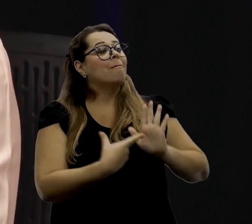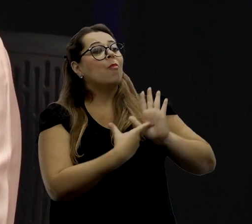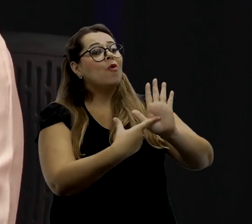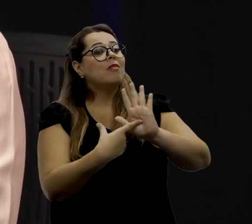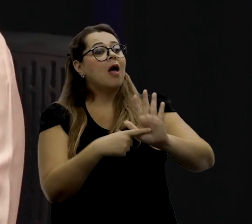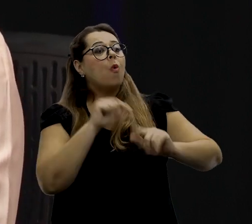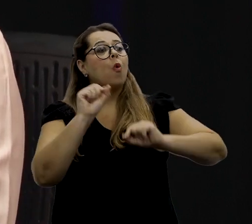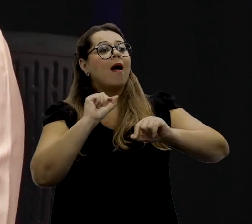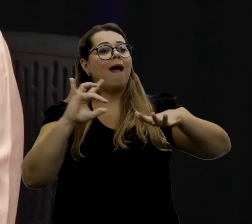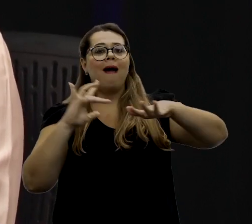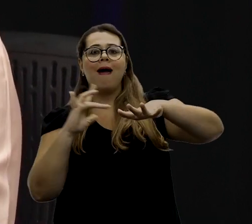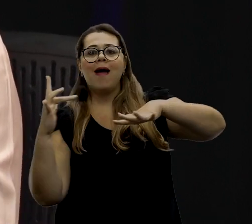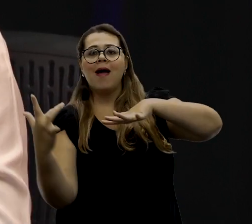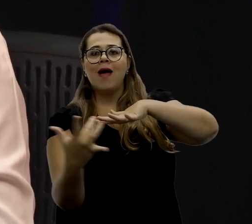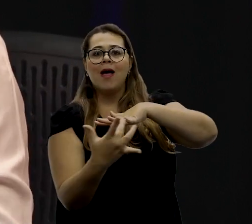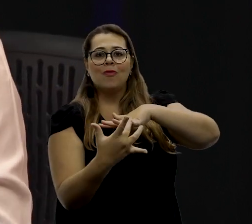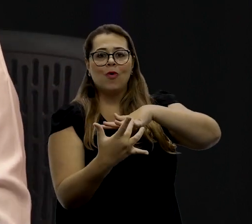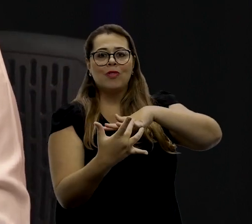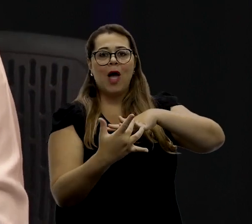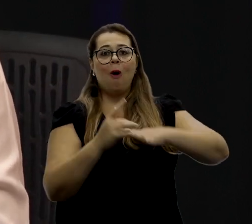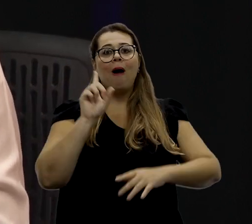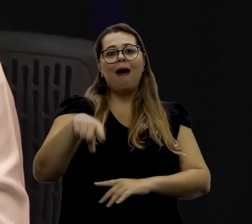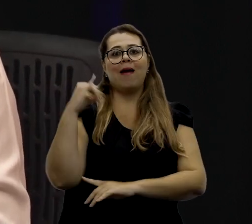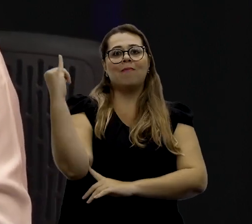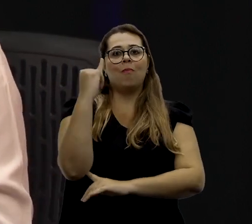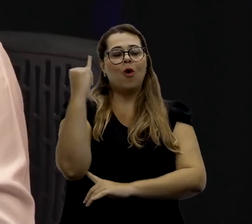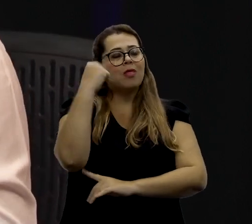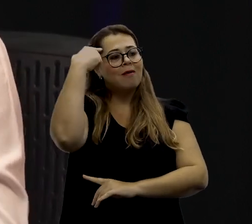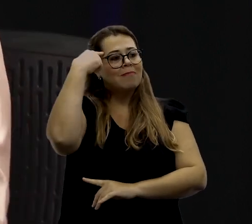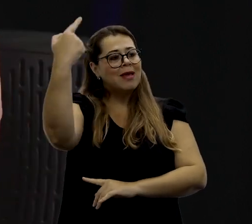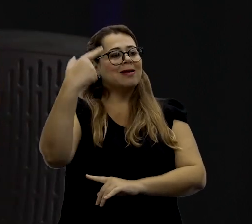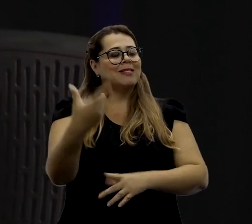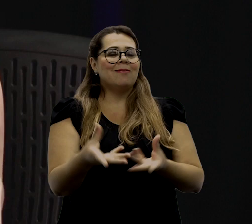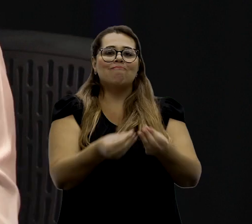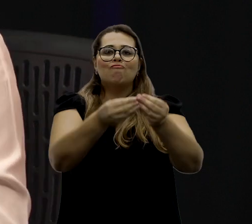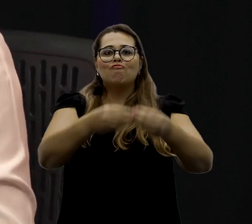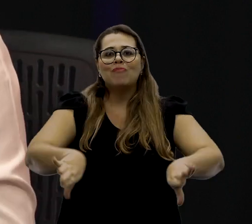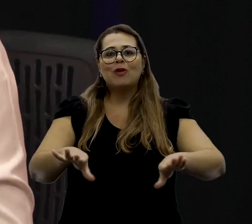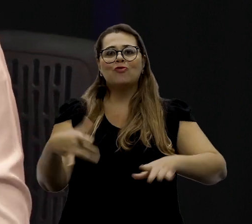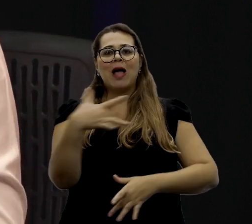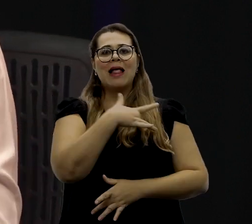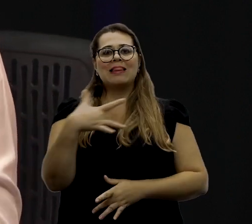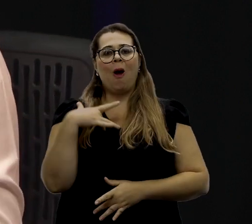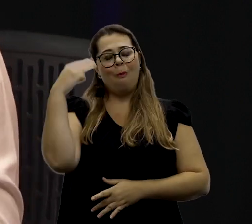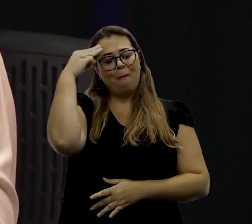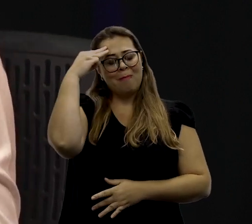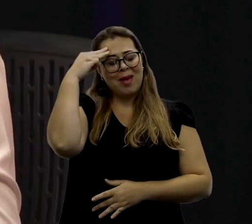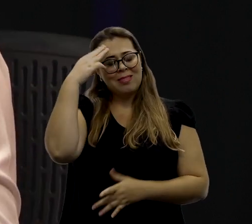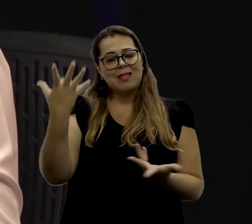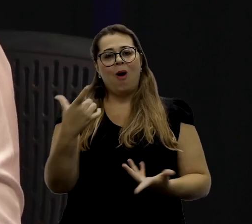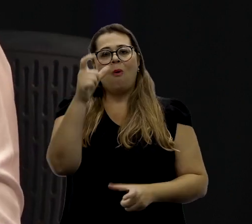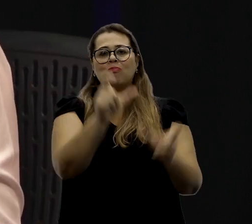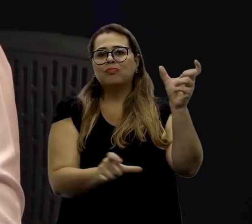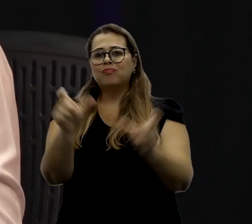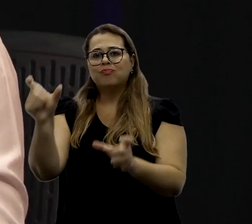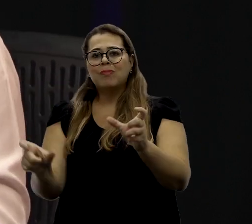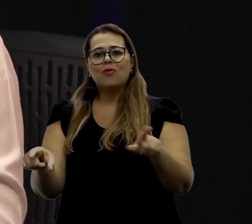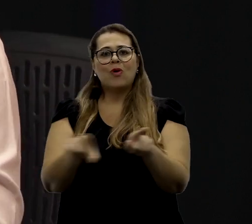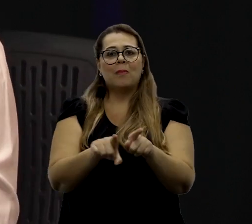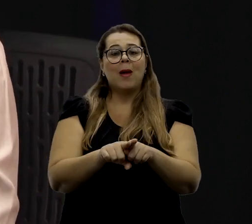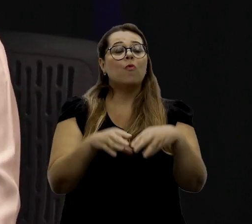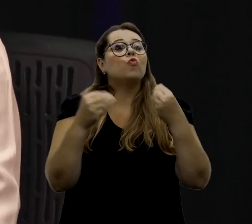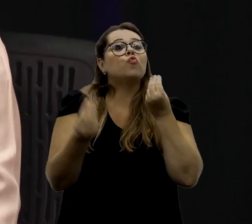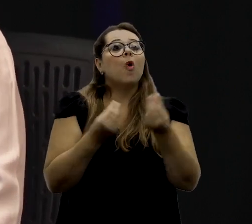fator, né, que acaba com a saúde mental das pessoas, é se comparar ao outro. Qual que é a reflexão também que fica